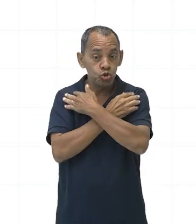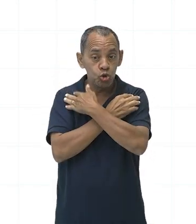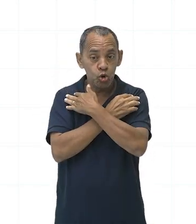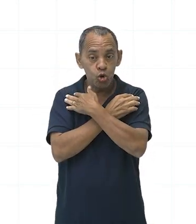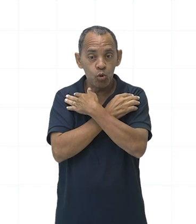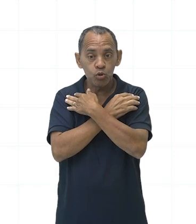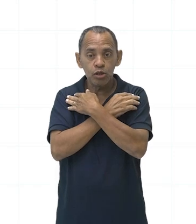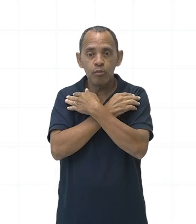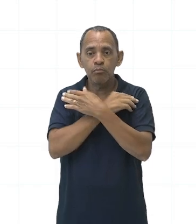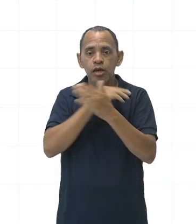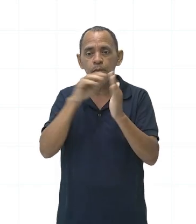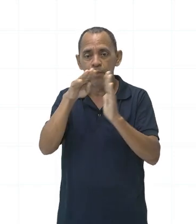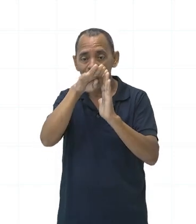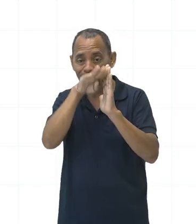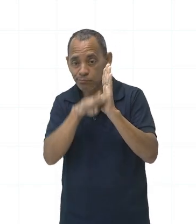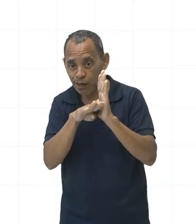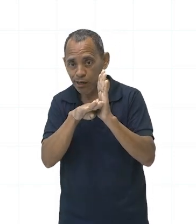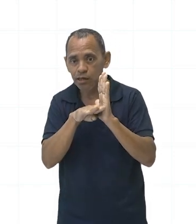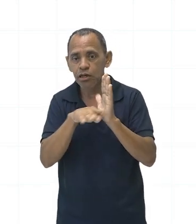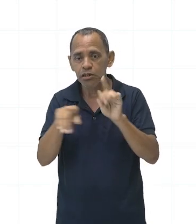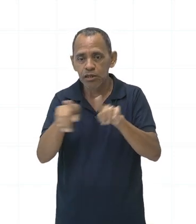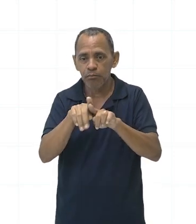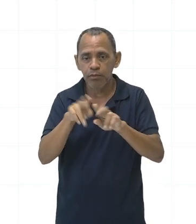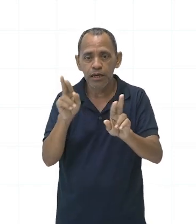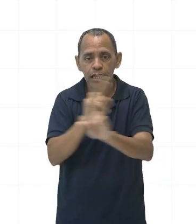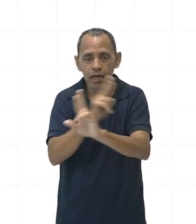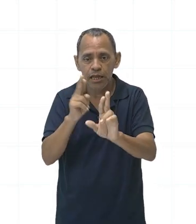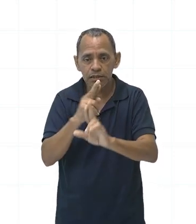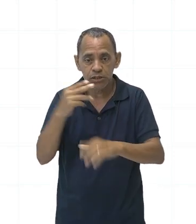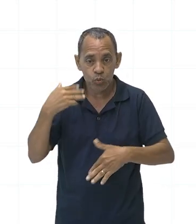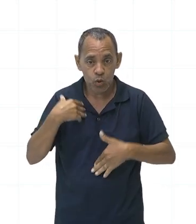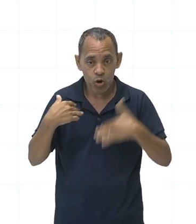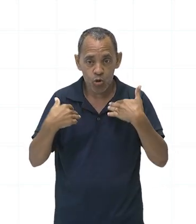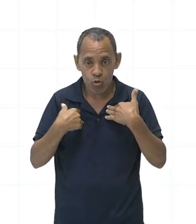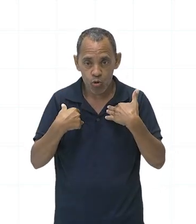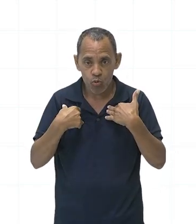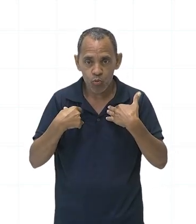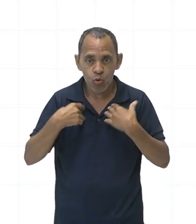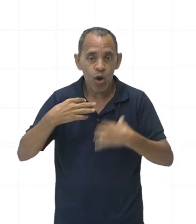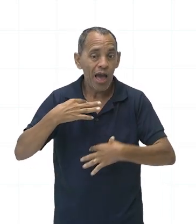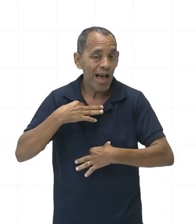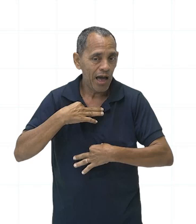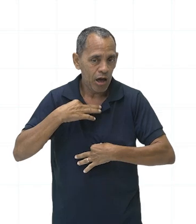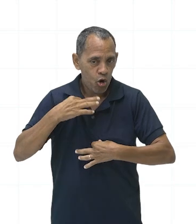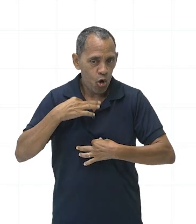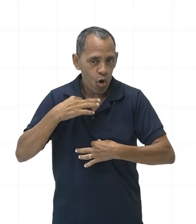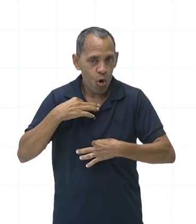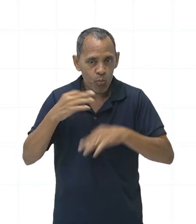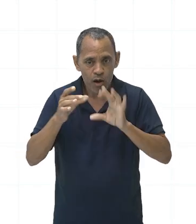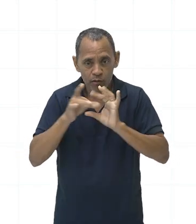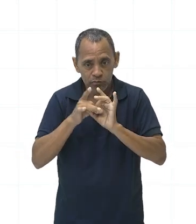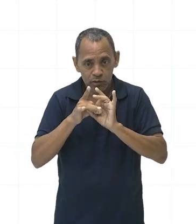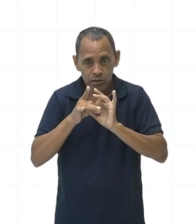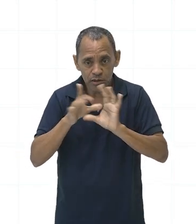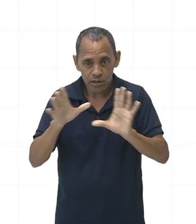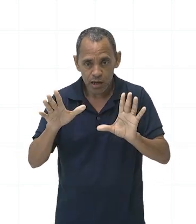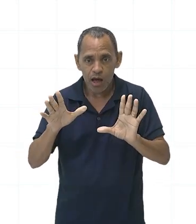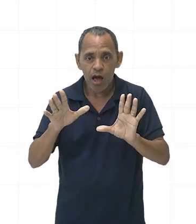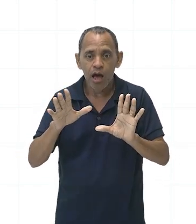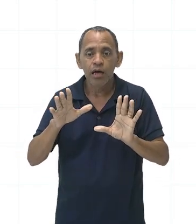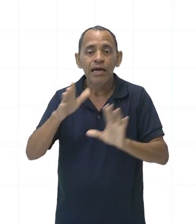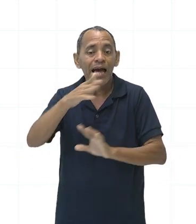do corpo, tá? Vai afrouxar a roupa dessa pessoa e vai manter um